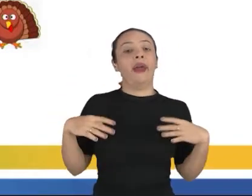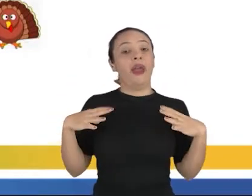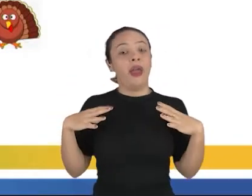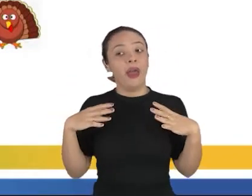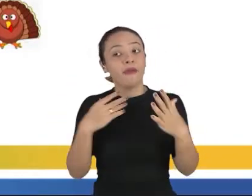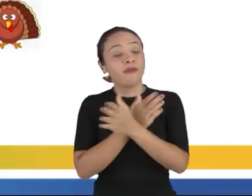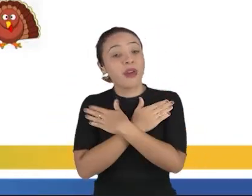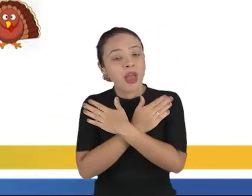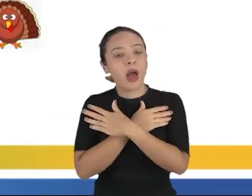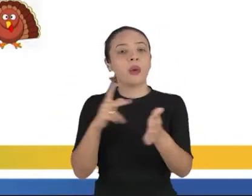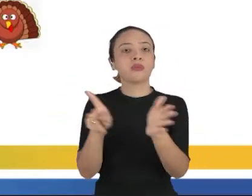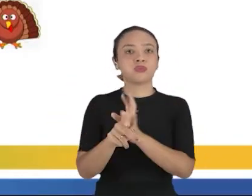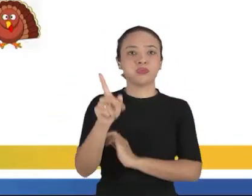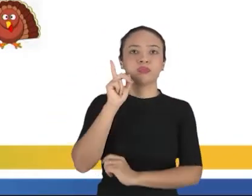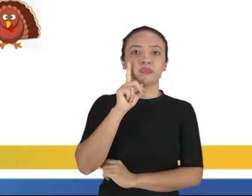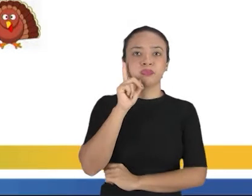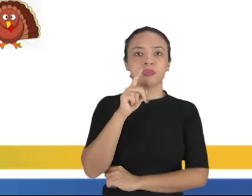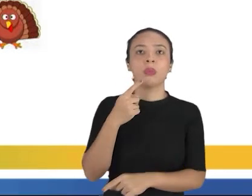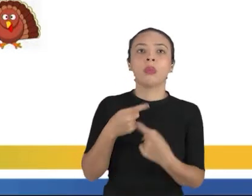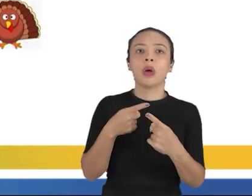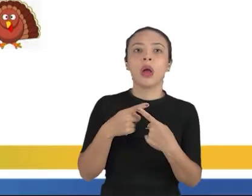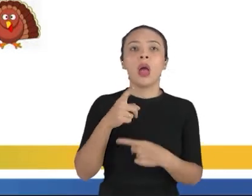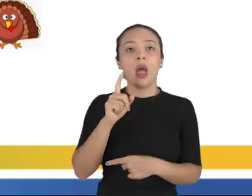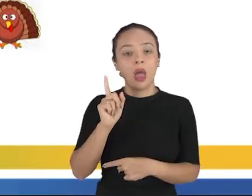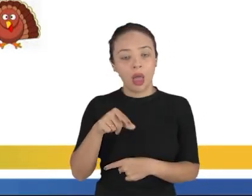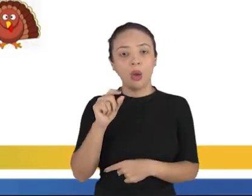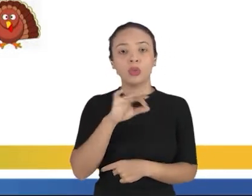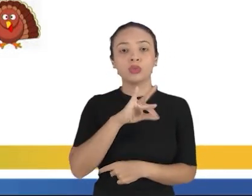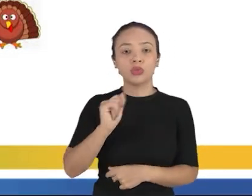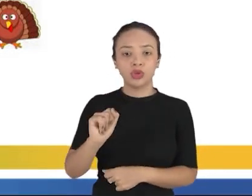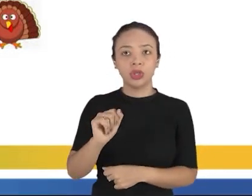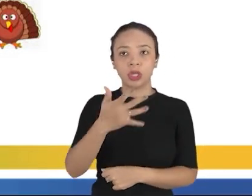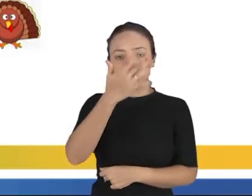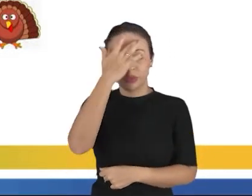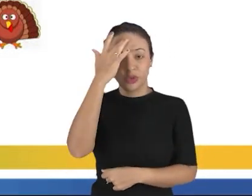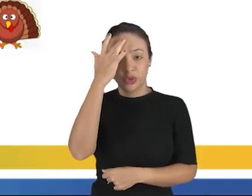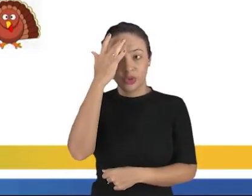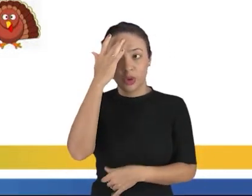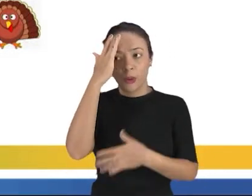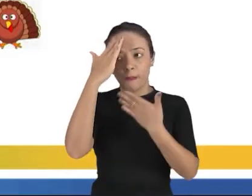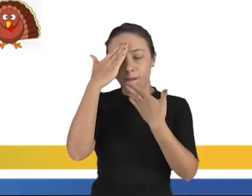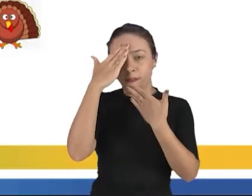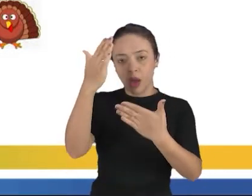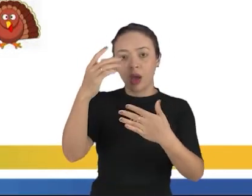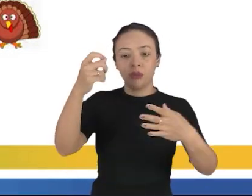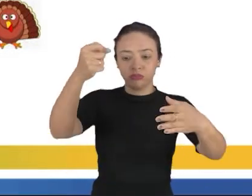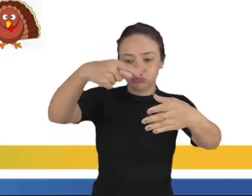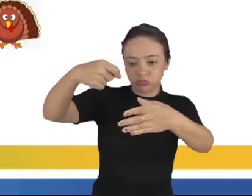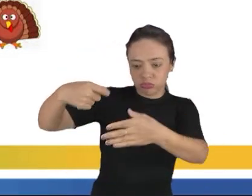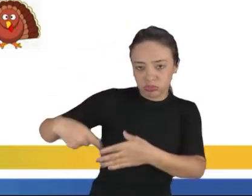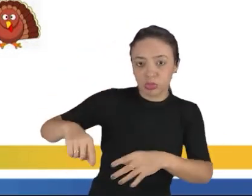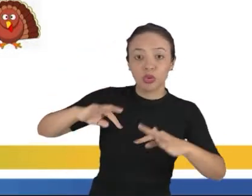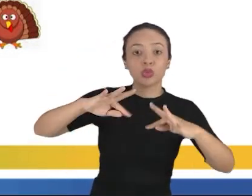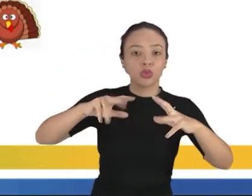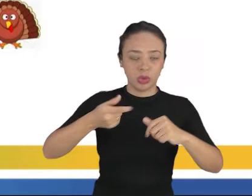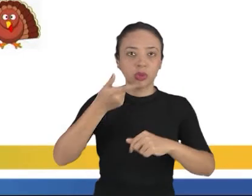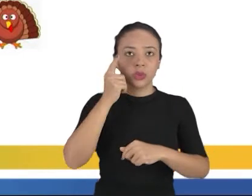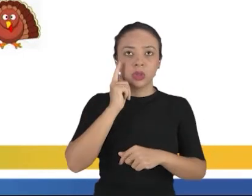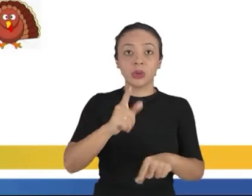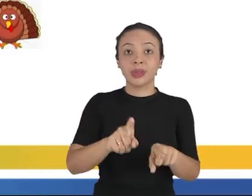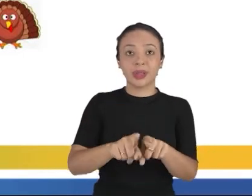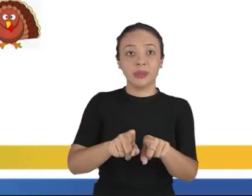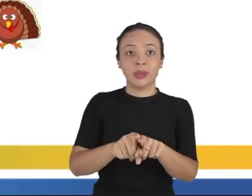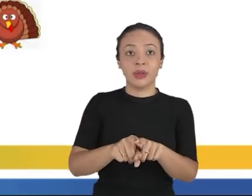americanos. Além de ser um dia no qual os estadunidenses se mostram gratos pela colheita e dádivas alcançada, a data